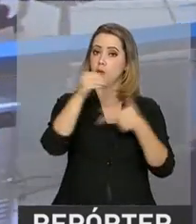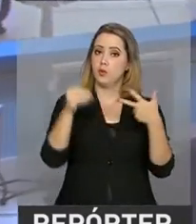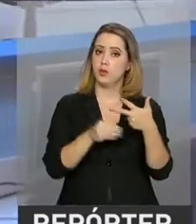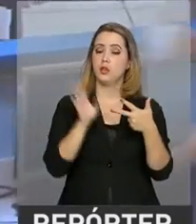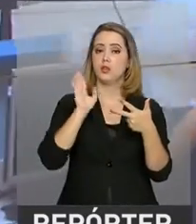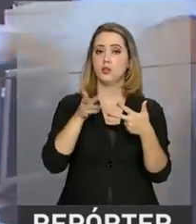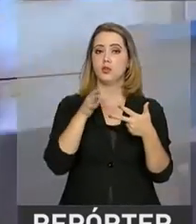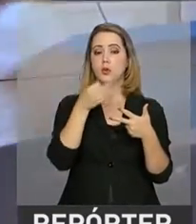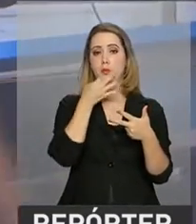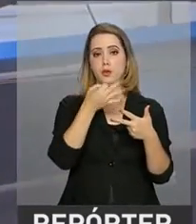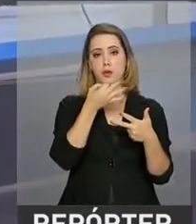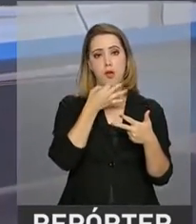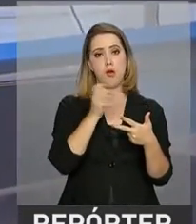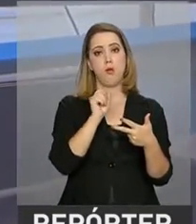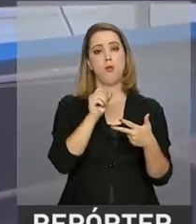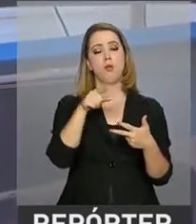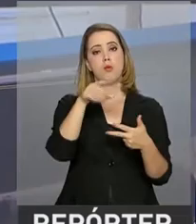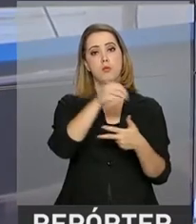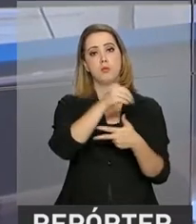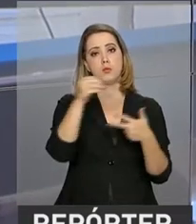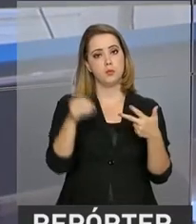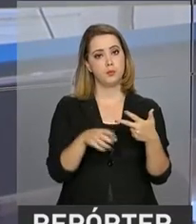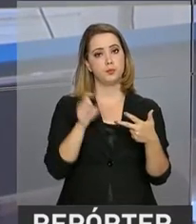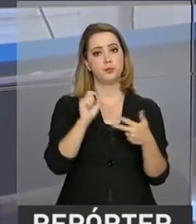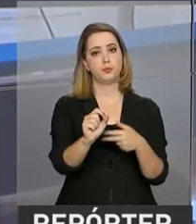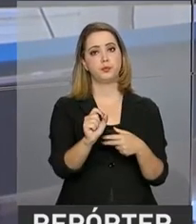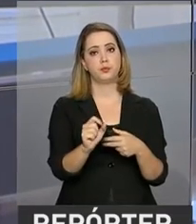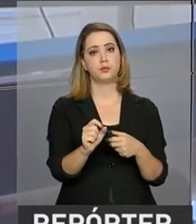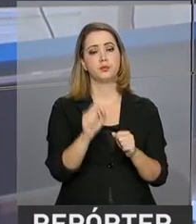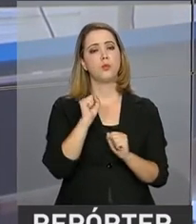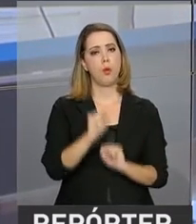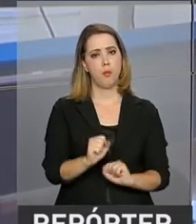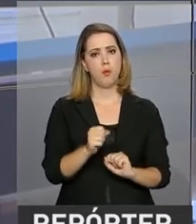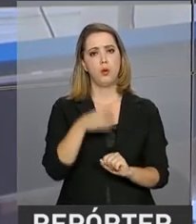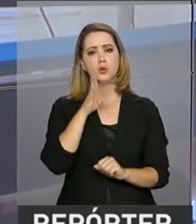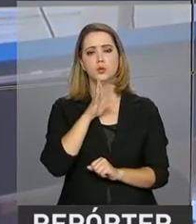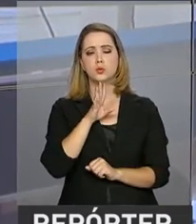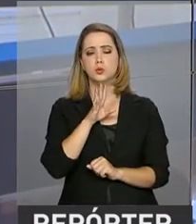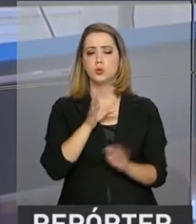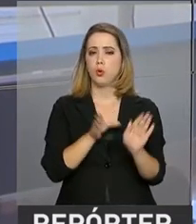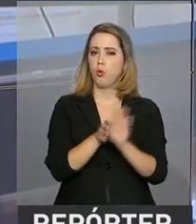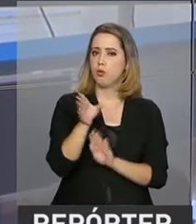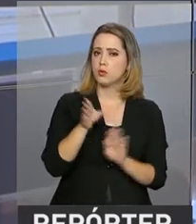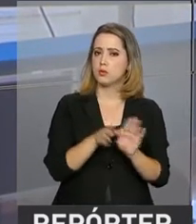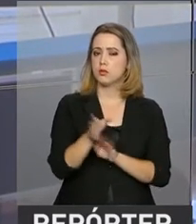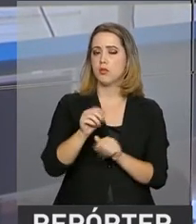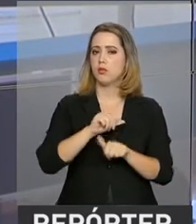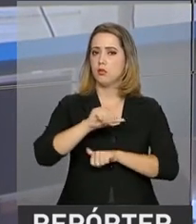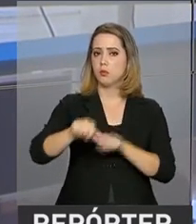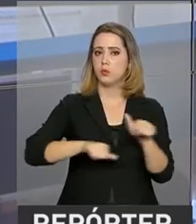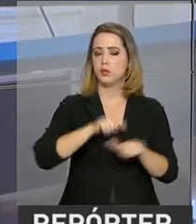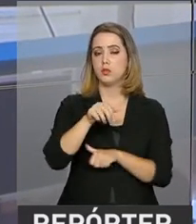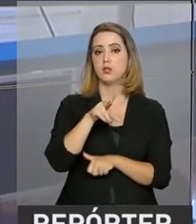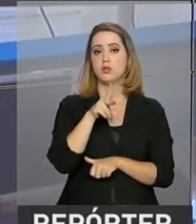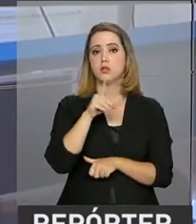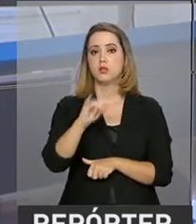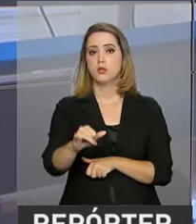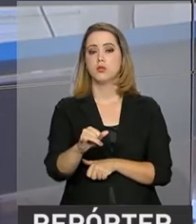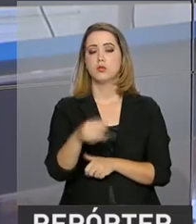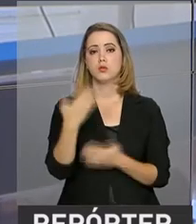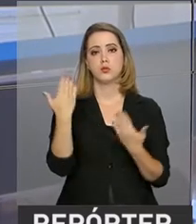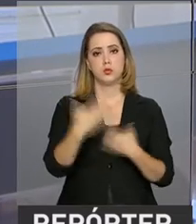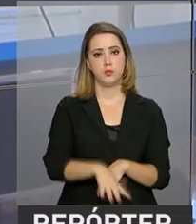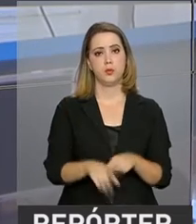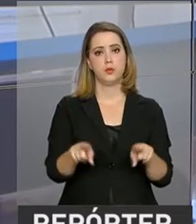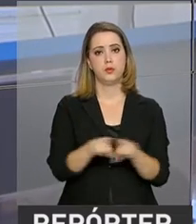aberta uma consulta pública sobre o exame nacional do ensino médio podem ser feitas sugestões como mudança dos dias de aplicação de provas